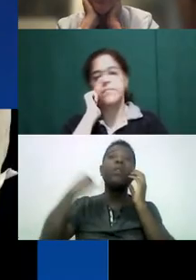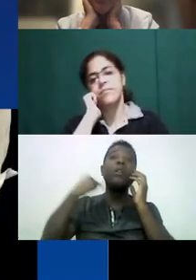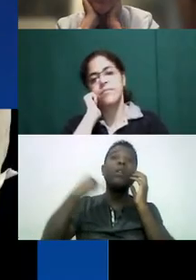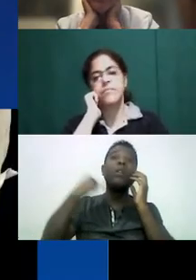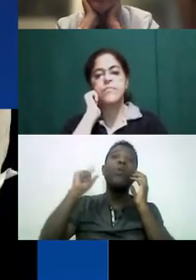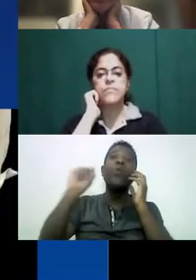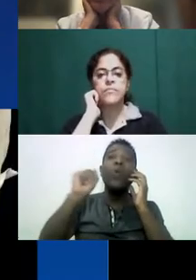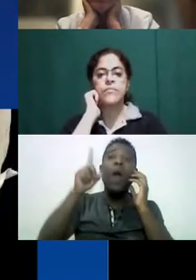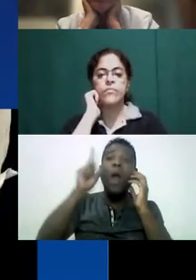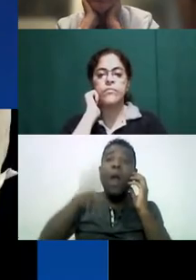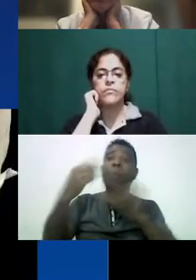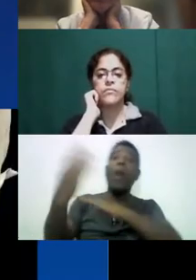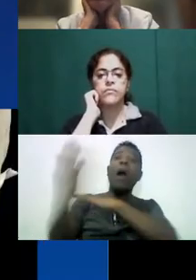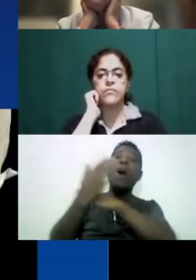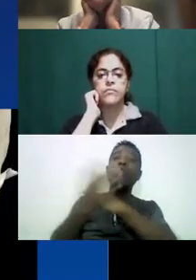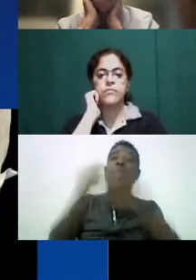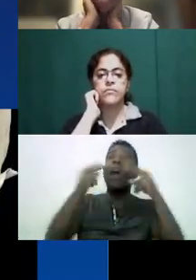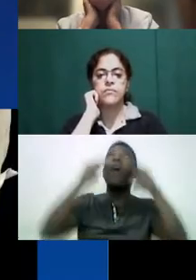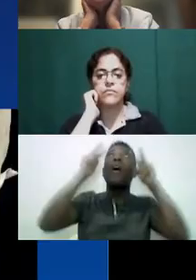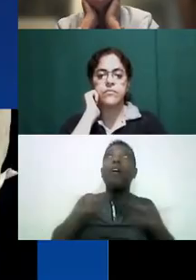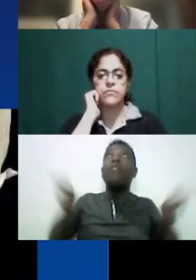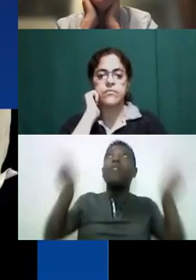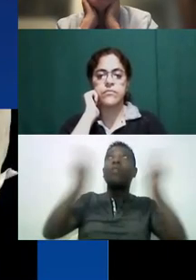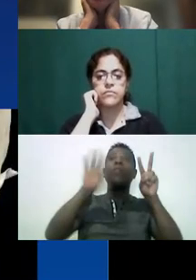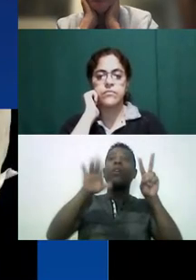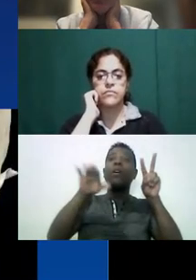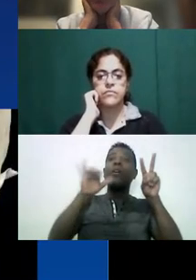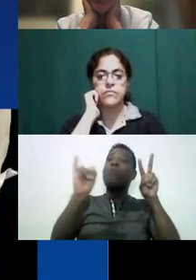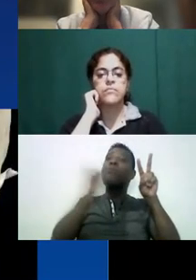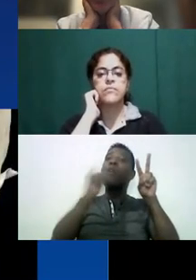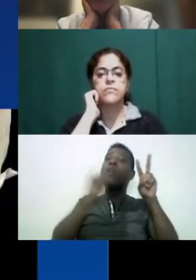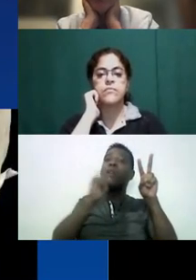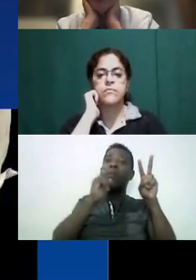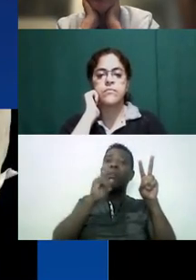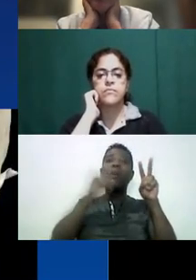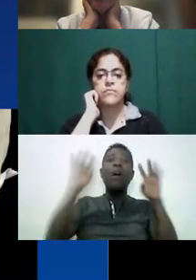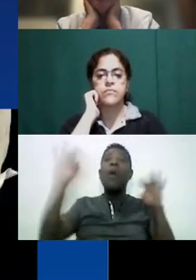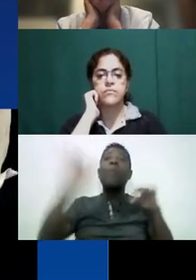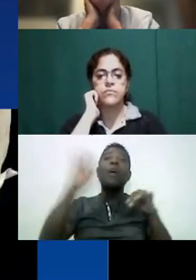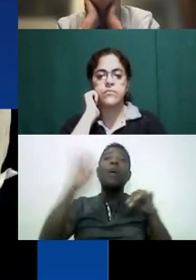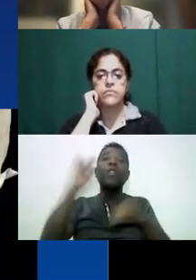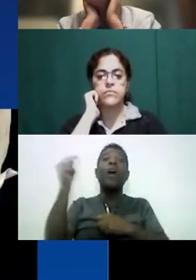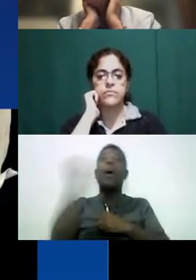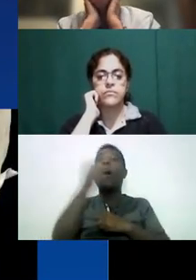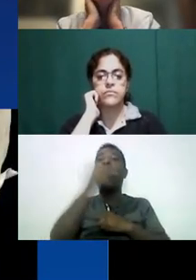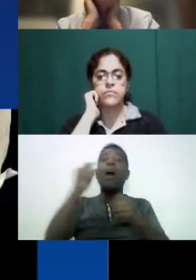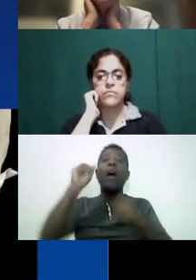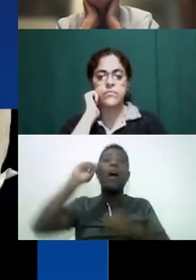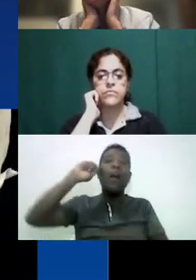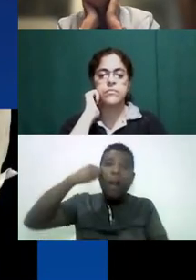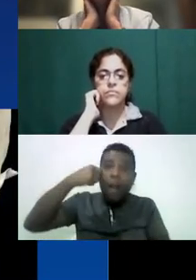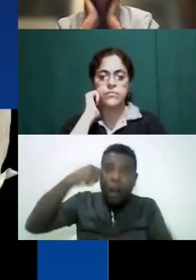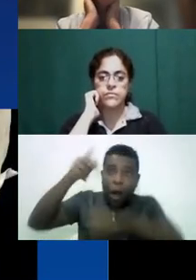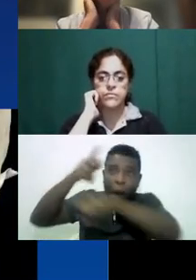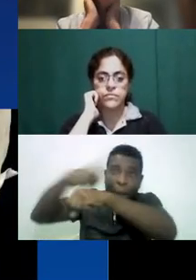visual. Então, você está lá na savana da África, você tem que ficar olhando para um lado, para o outro, para um lado, para o outro, para o leão não te comer. Então, você tem que ter essa